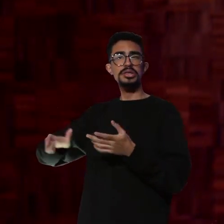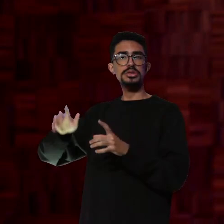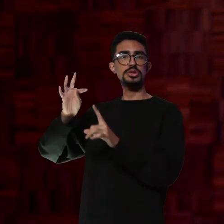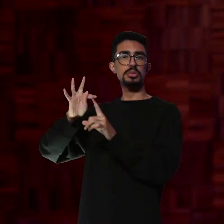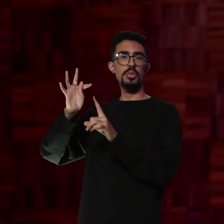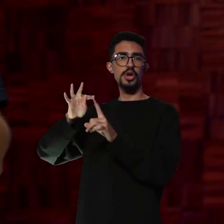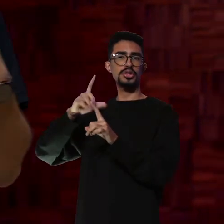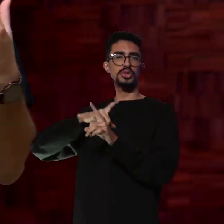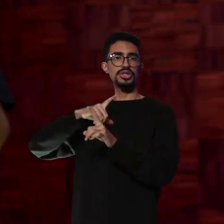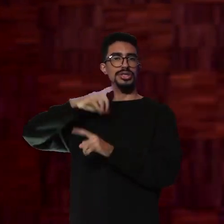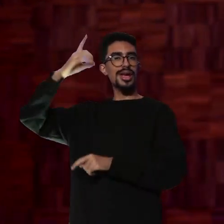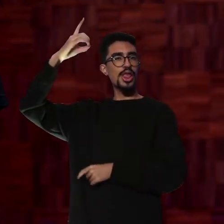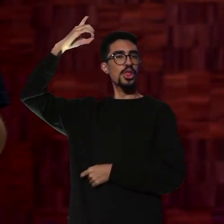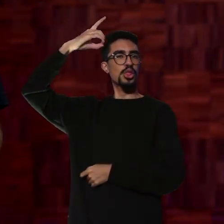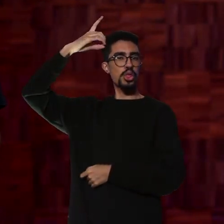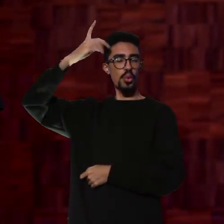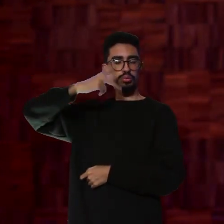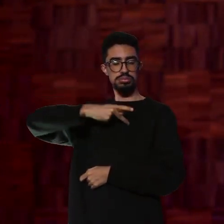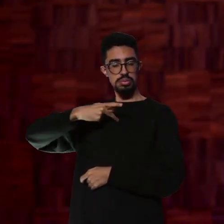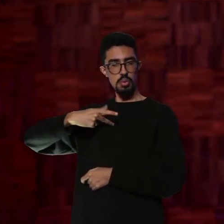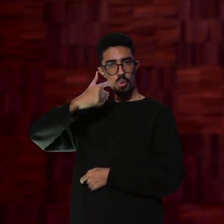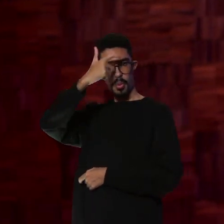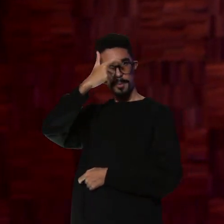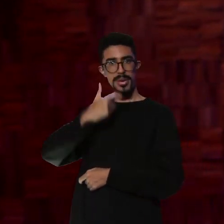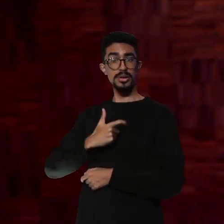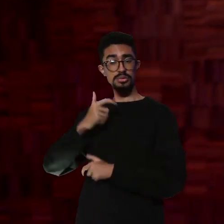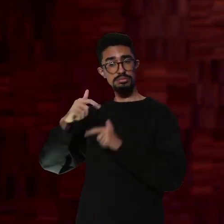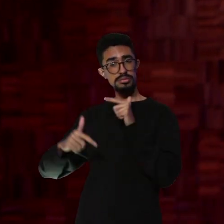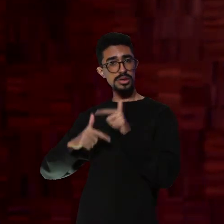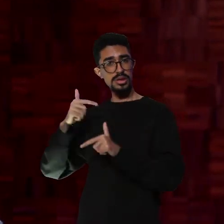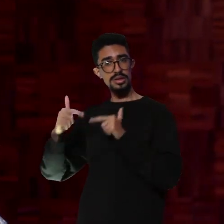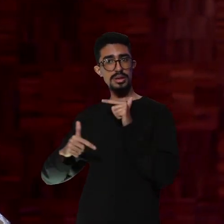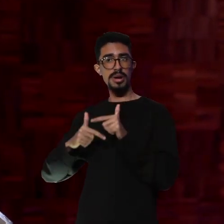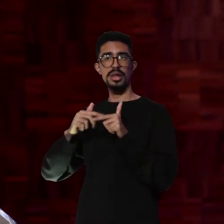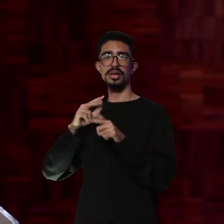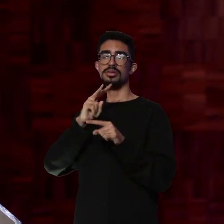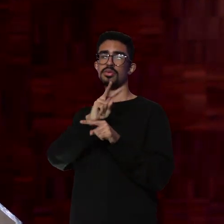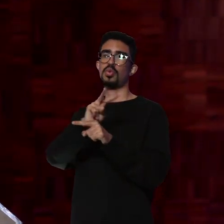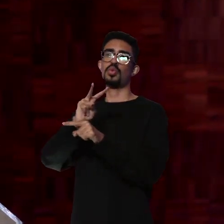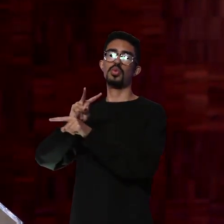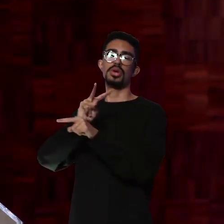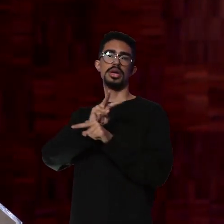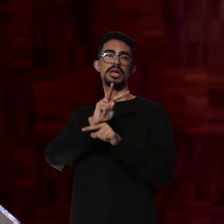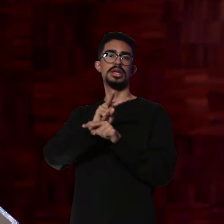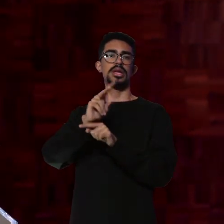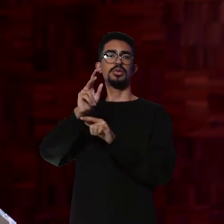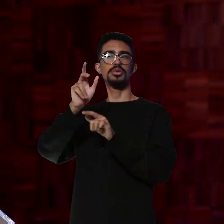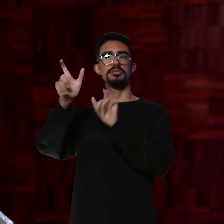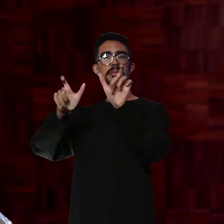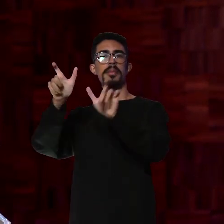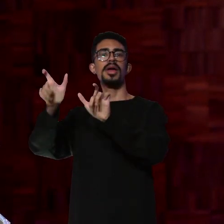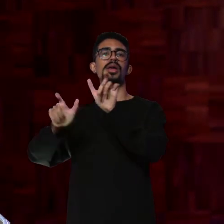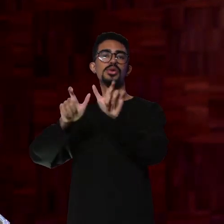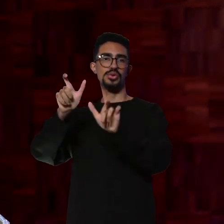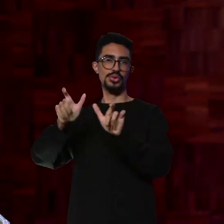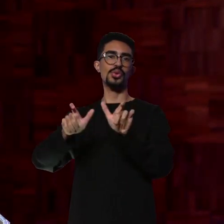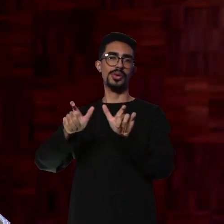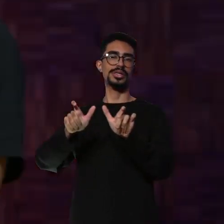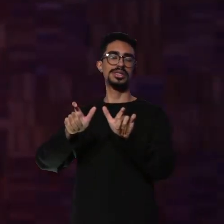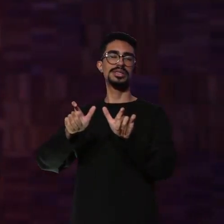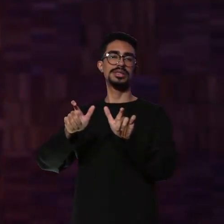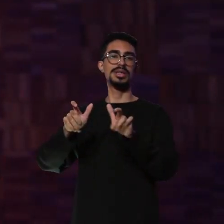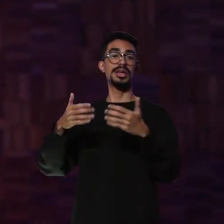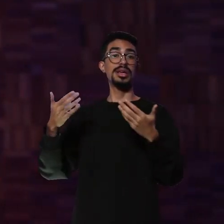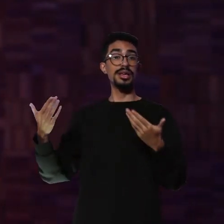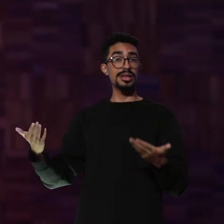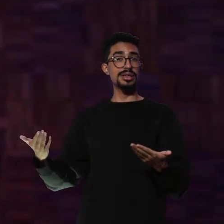governo. E tinha esse trabalho, por mais que isso não isentava ele, nem eu, nem você, do nosso sacerdócio universal, de